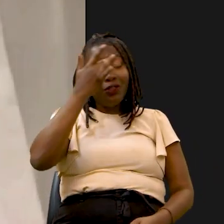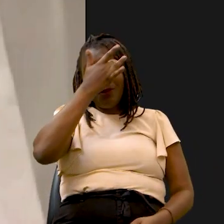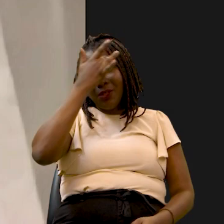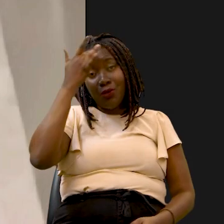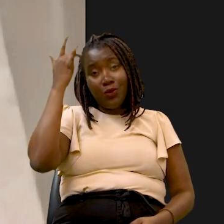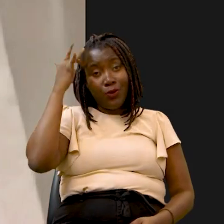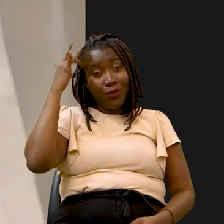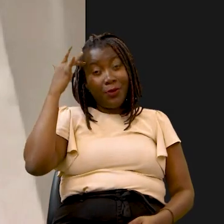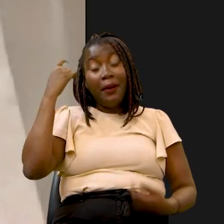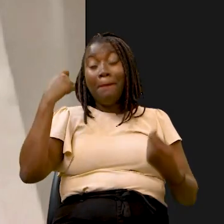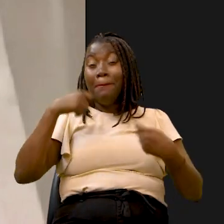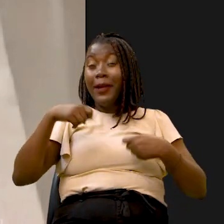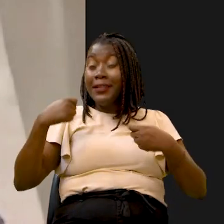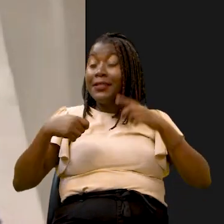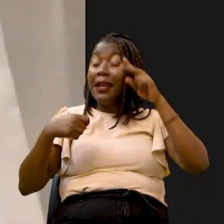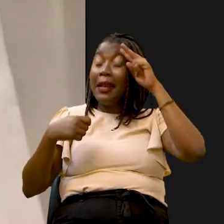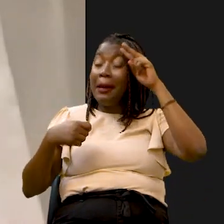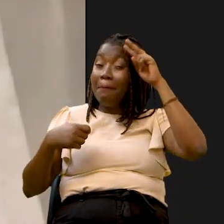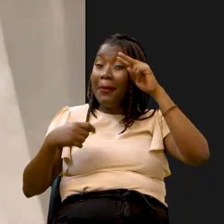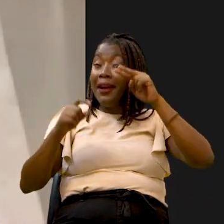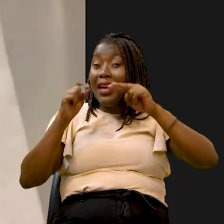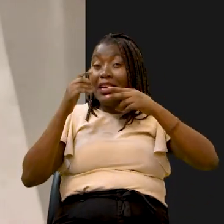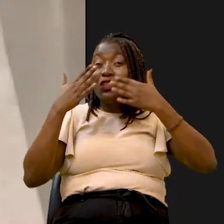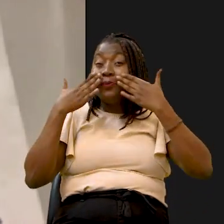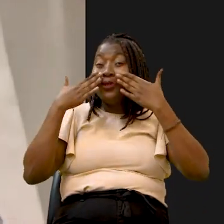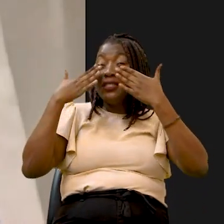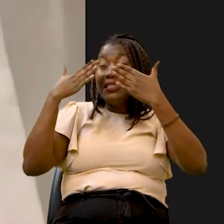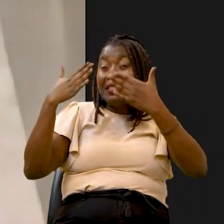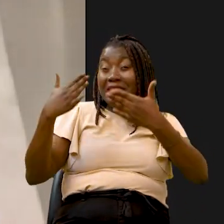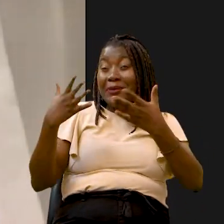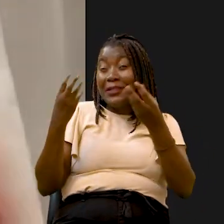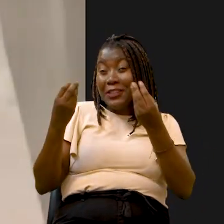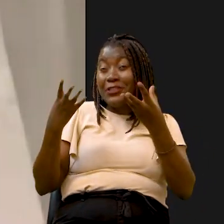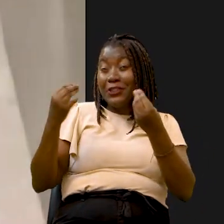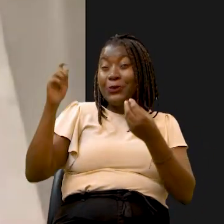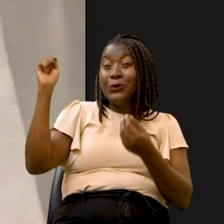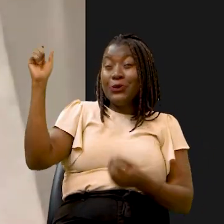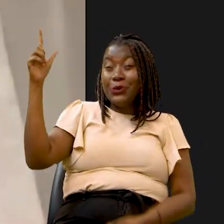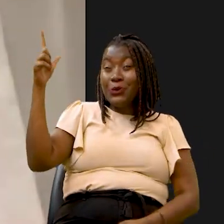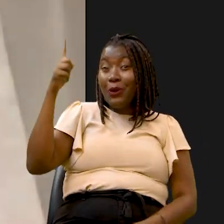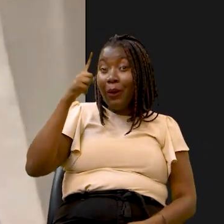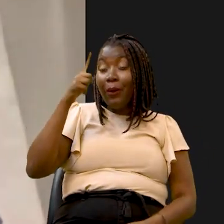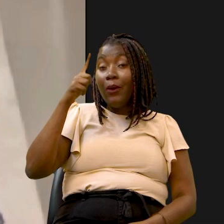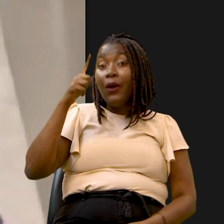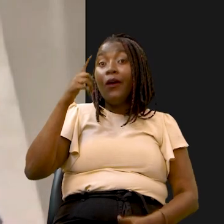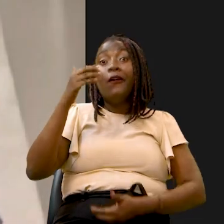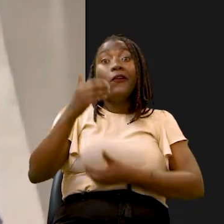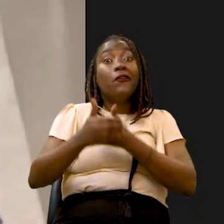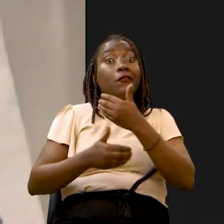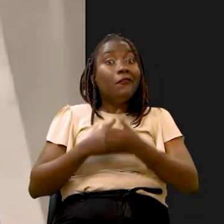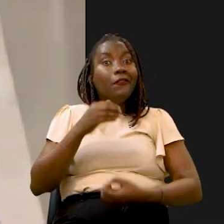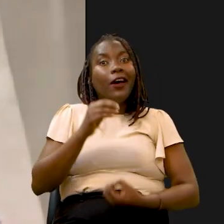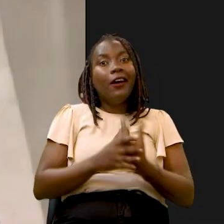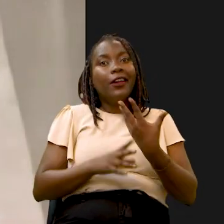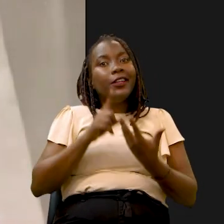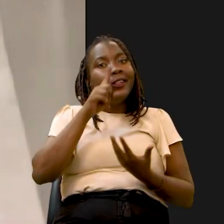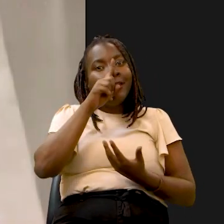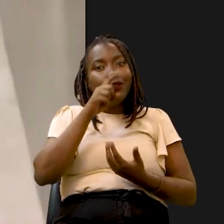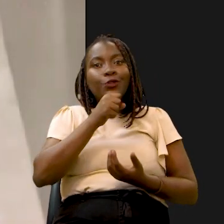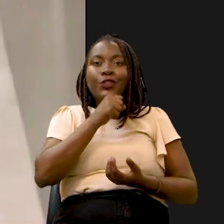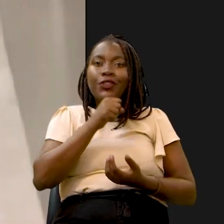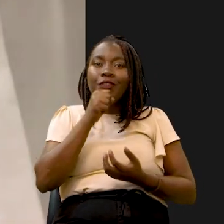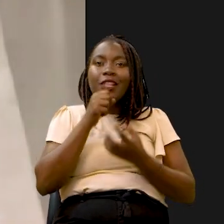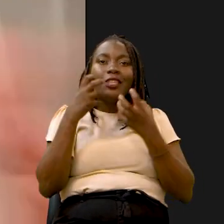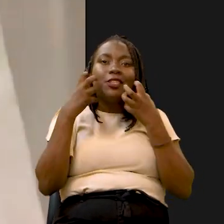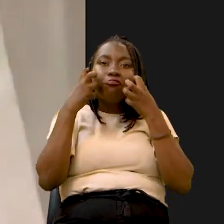muito bom senso das pessoas. É preciso lembrar que a exposição exagerada ao sol vai acarretar